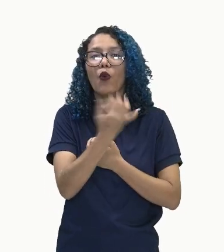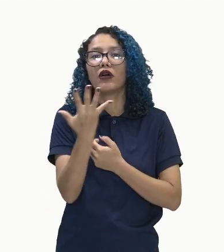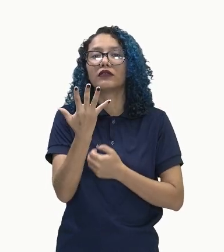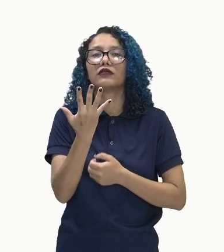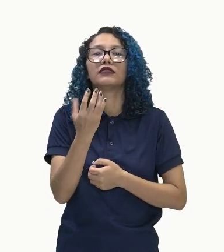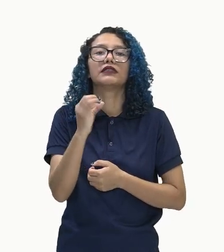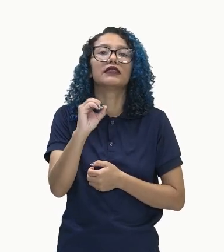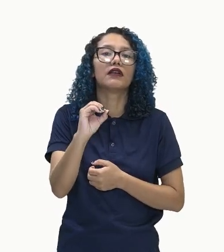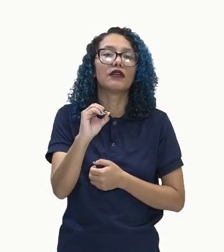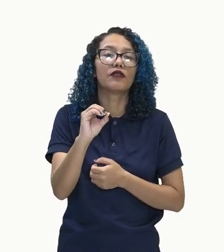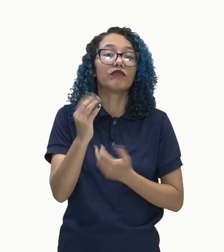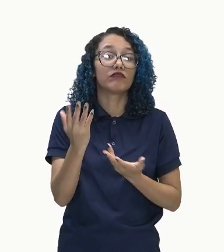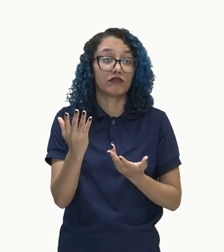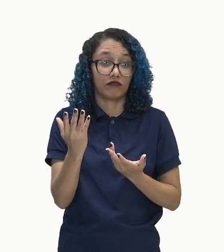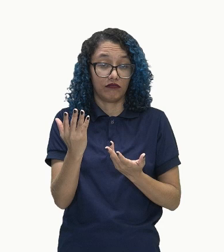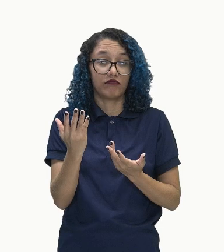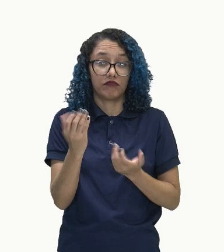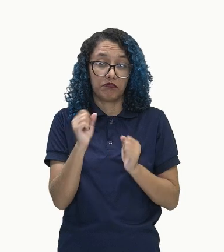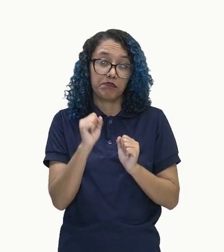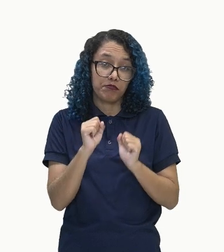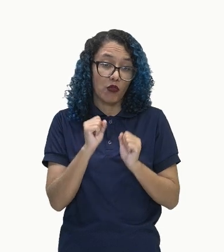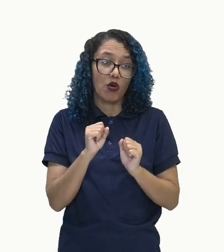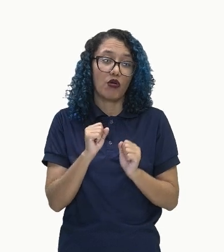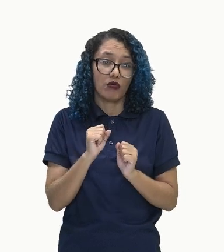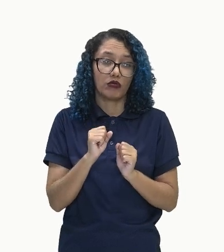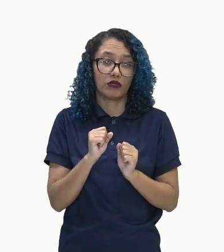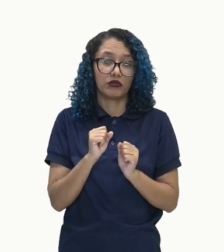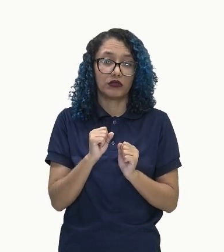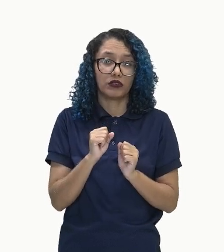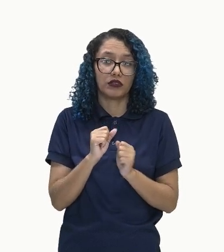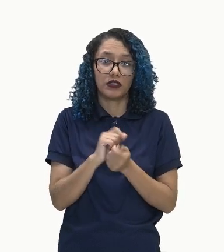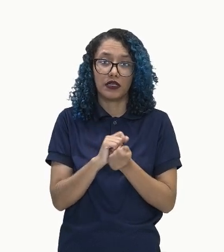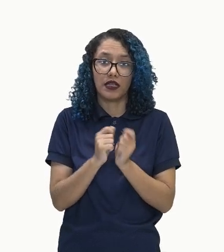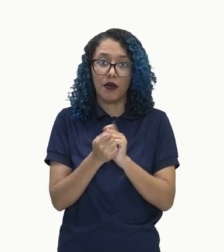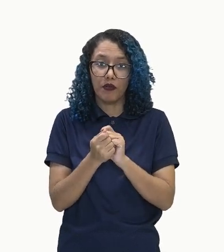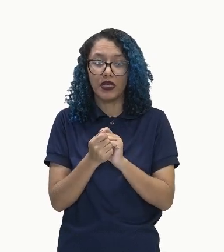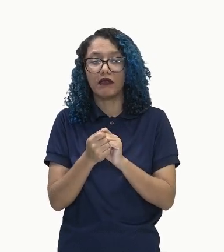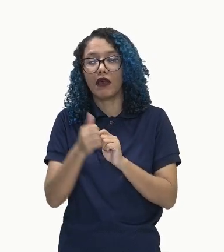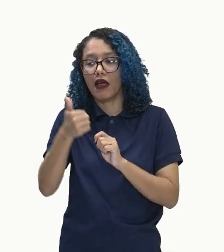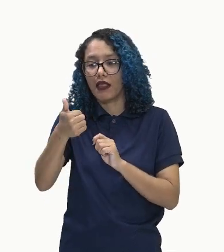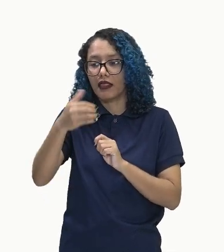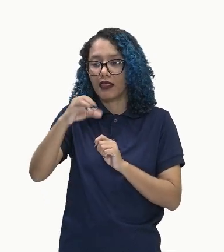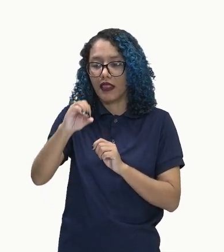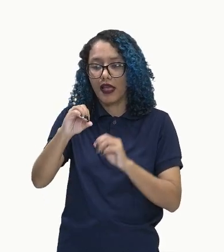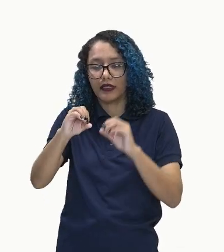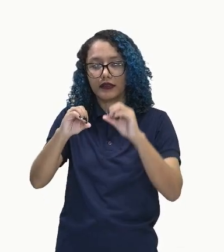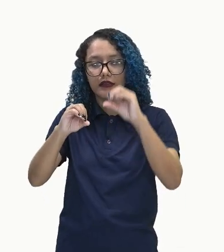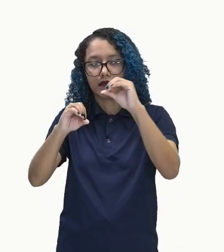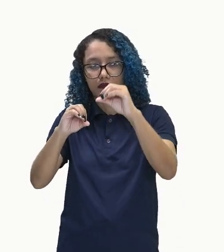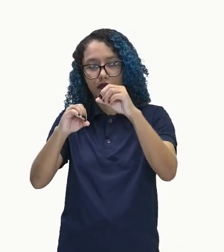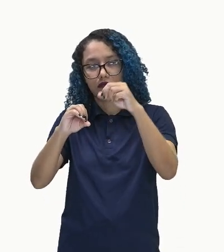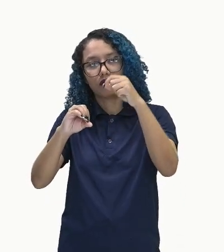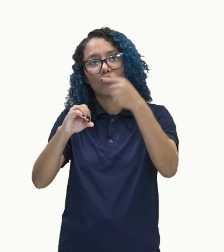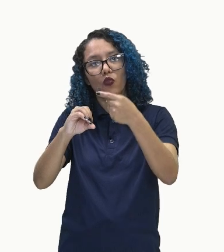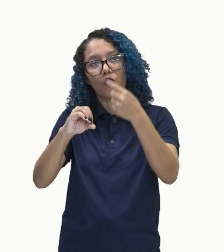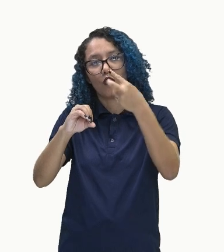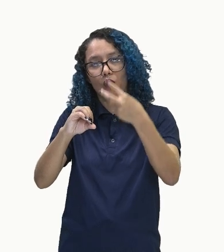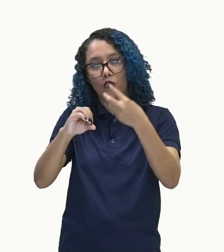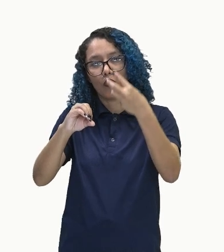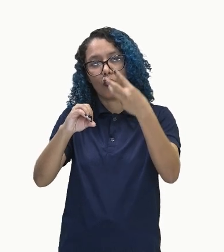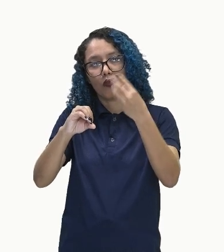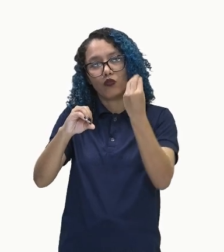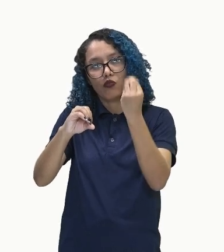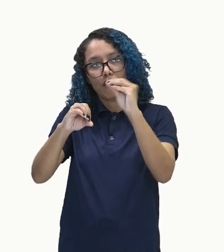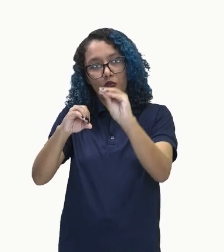quando o número é grande, tudo bem? Conte a quantidade de zero e escreva lá o número de a quantidade de zeros no expoente, como nós temos aqui.